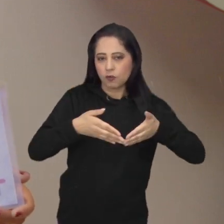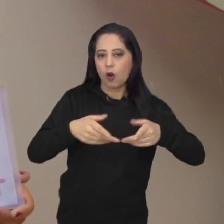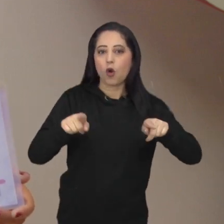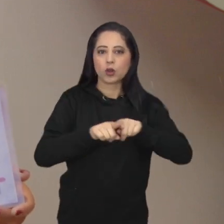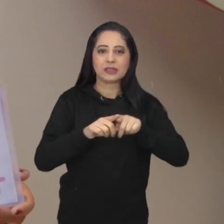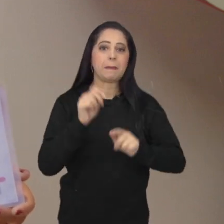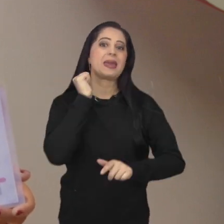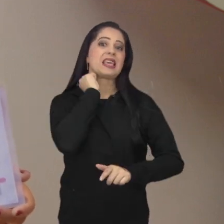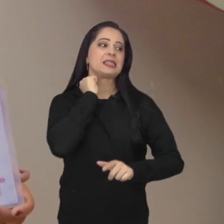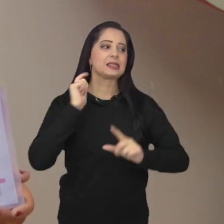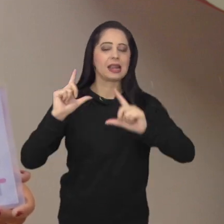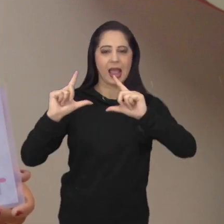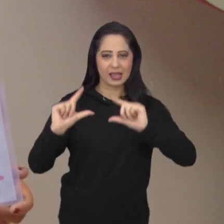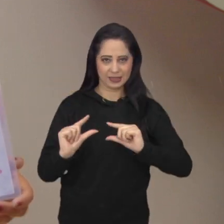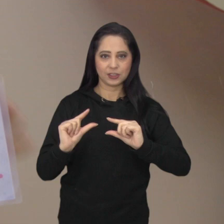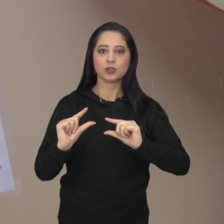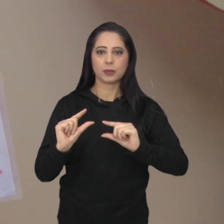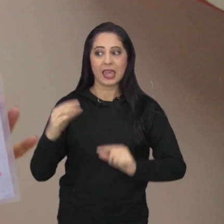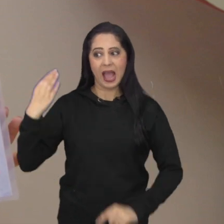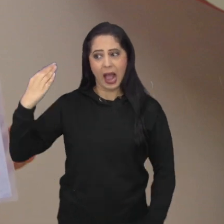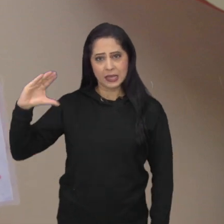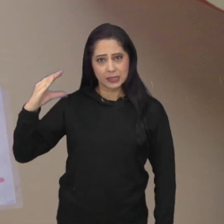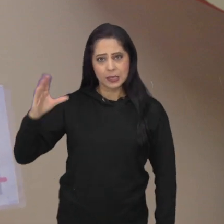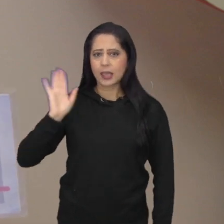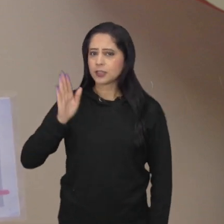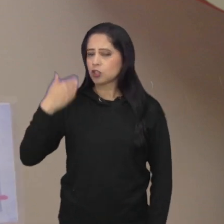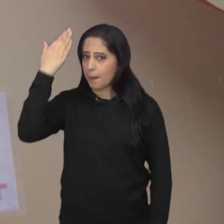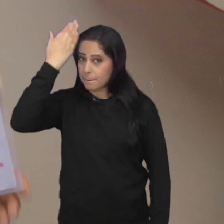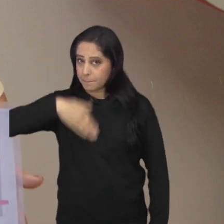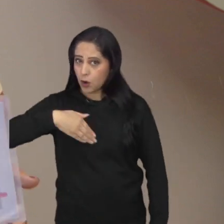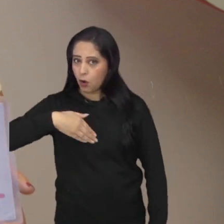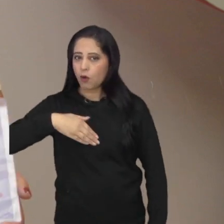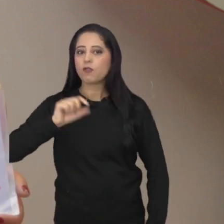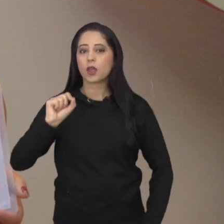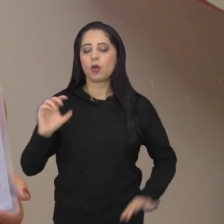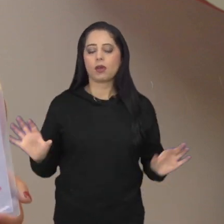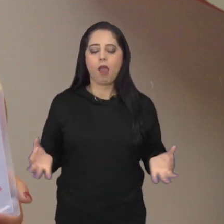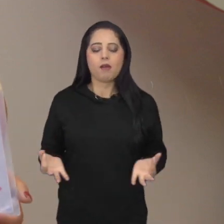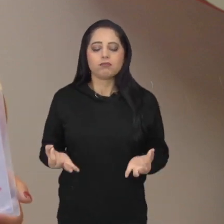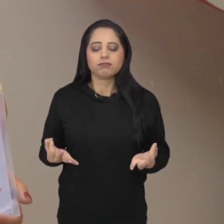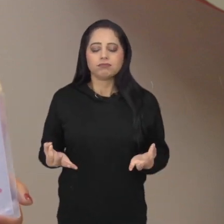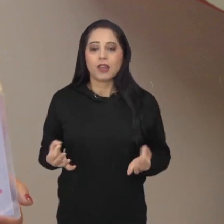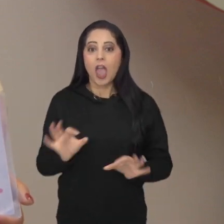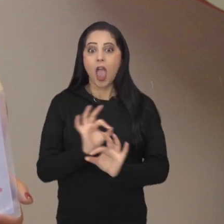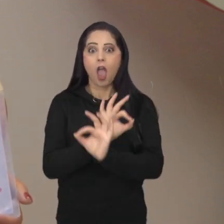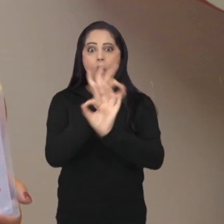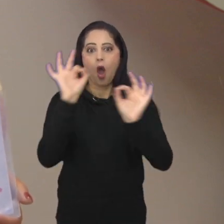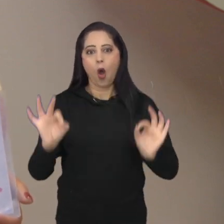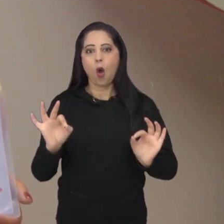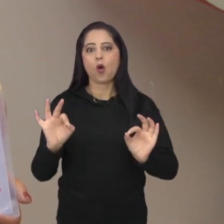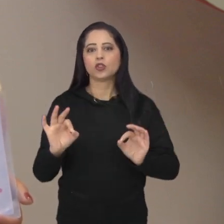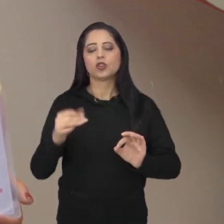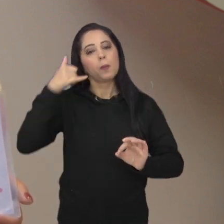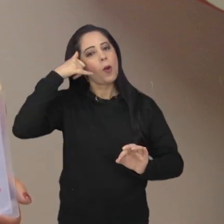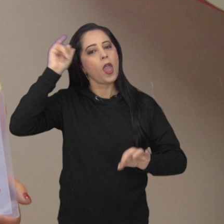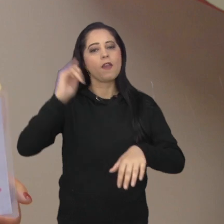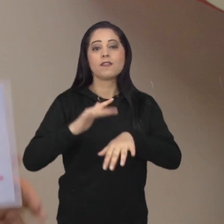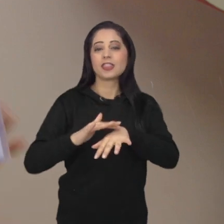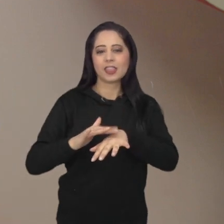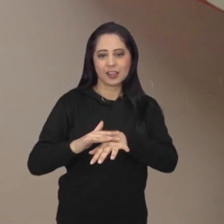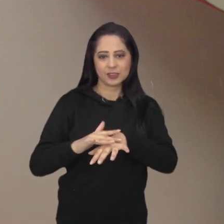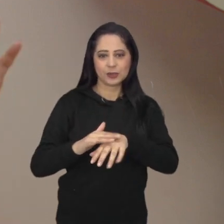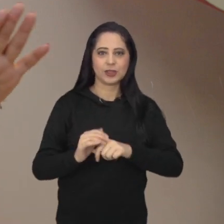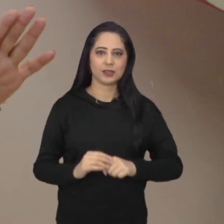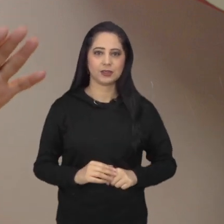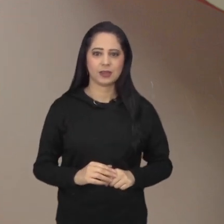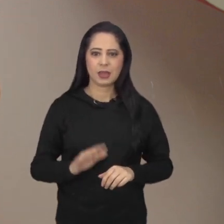e diminuir o estresse. A ciência já comprovou, inclusive, seus efeitos na prevenção e no combate a várias doenças.